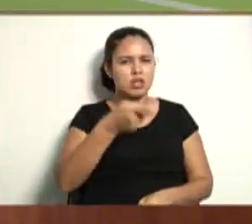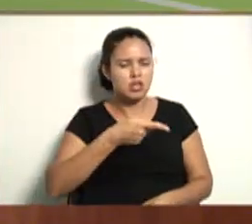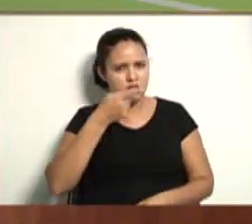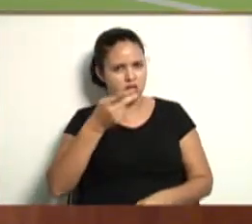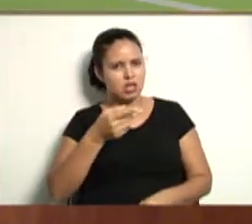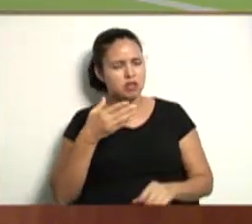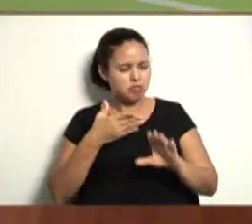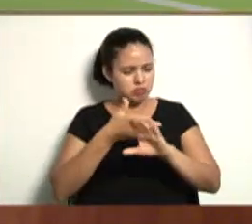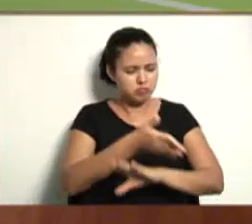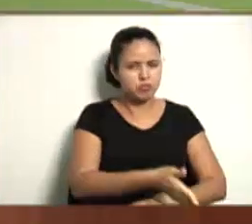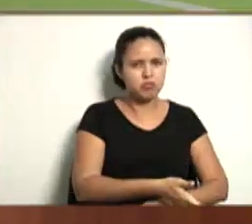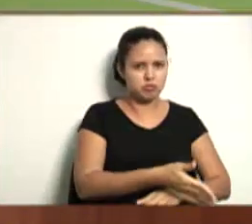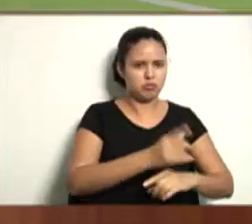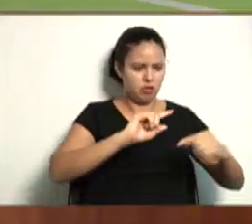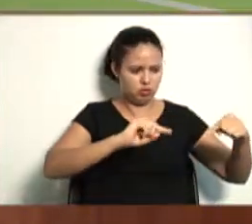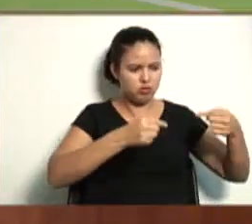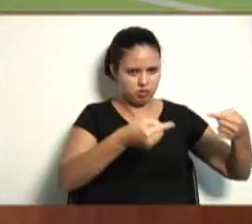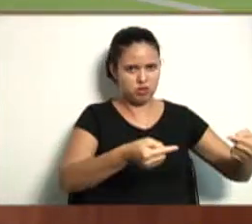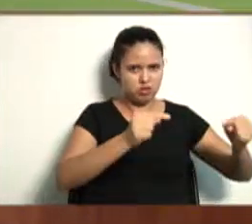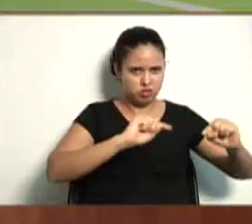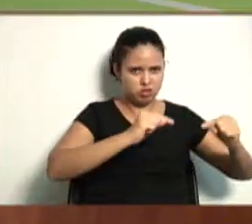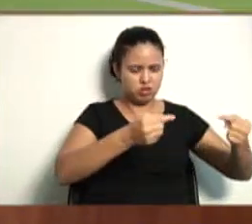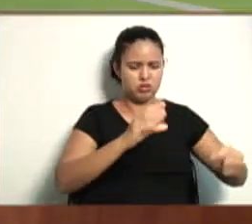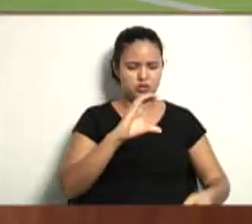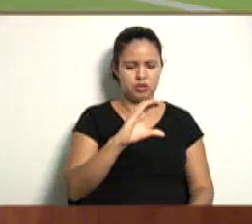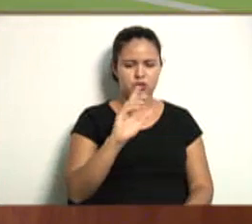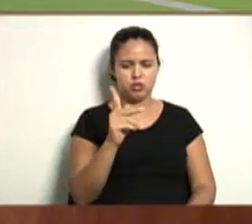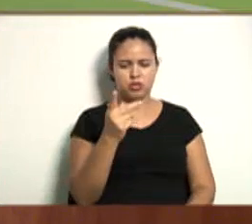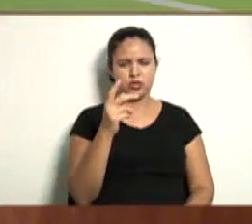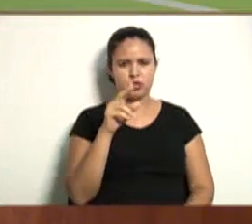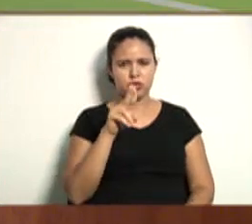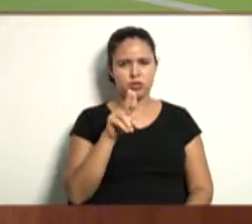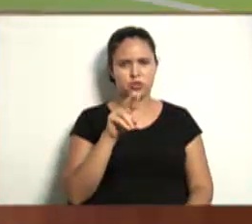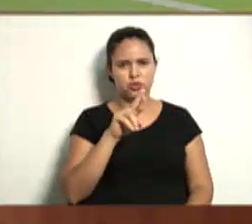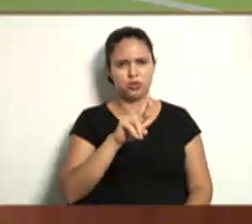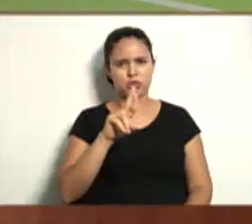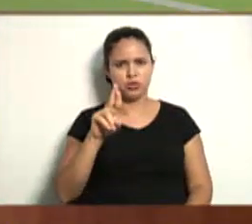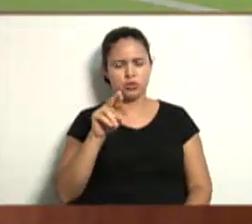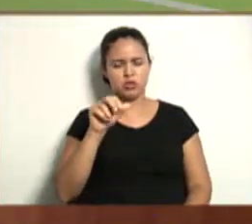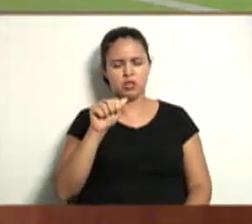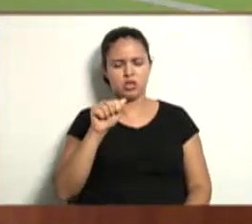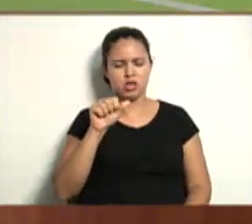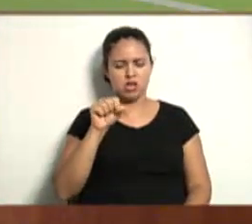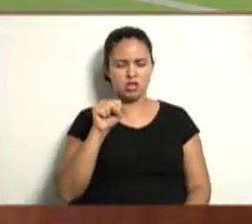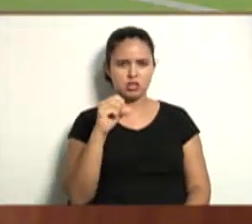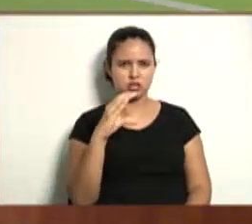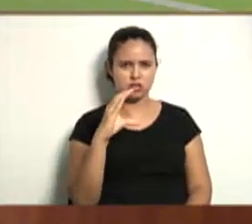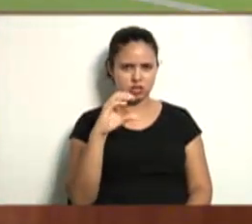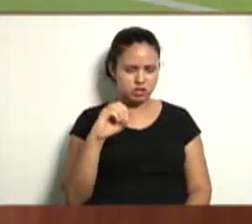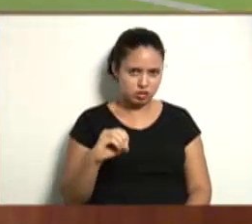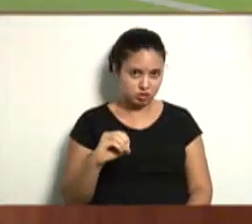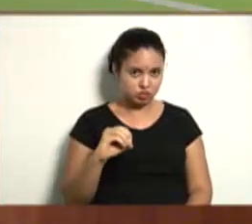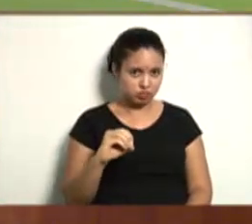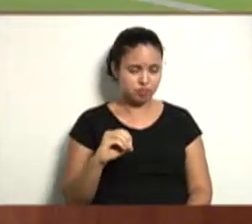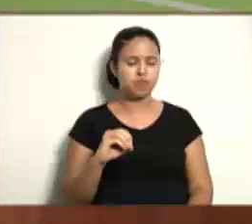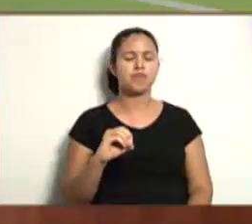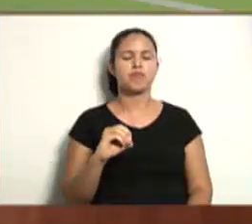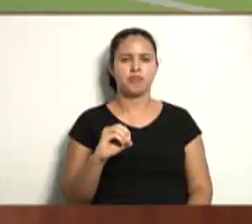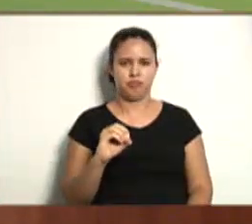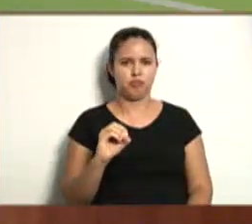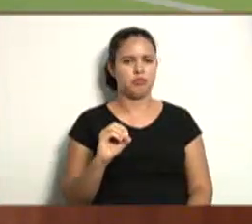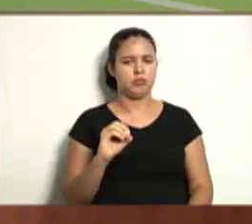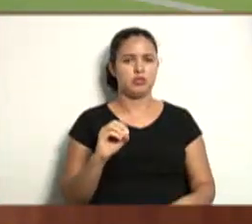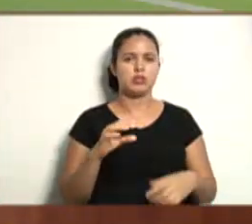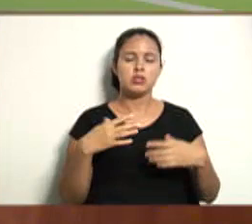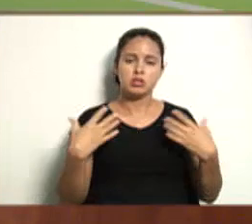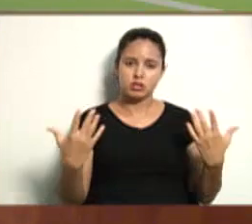a um jantar, mas churrasco não. Agora, se você diz que foi a um churrasco, e nesse churrasco